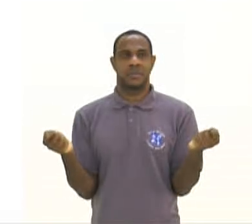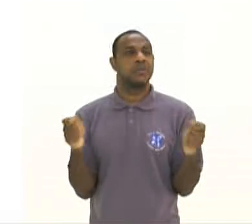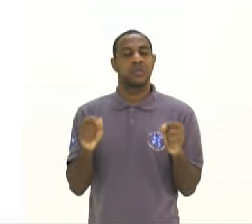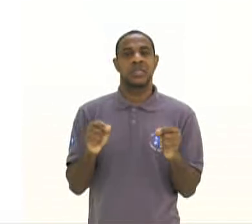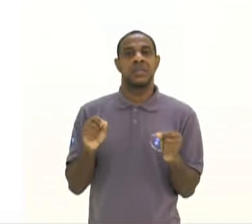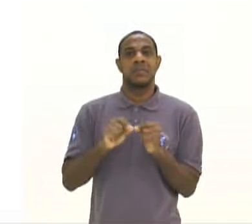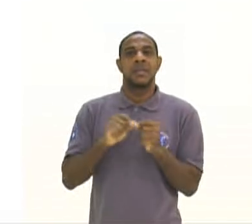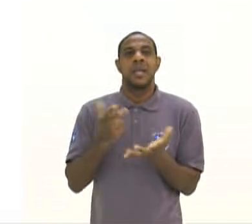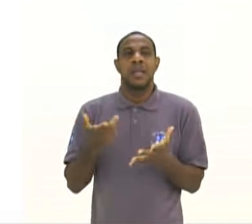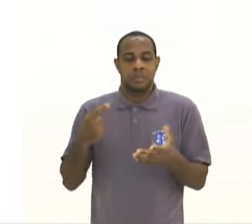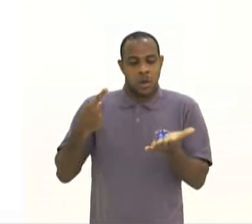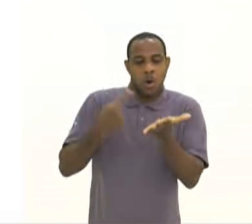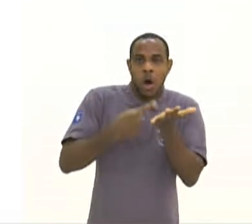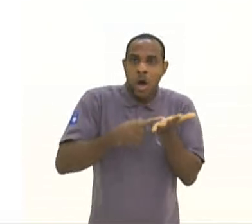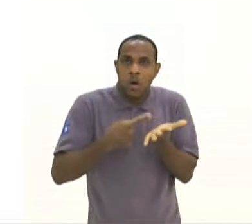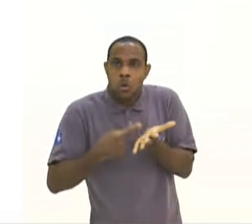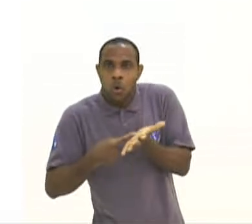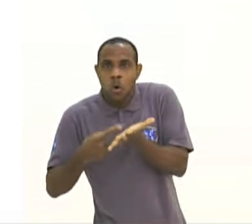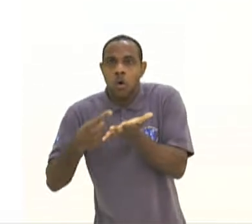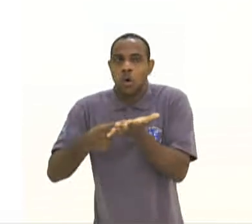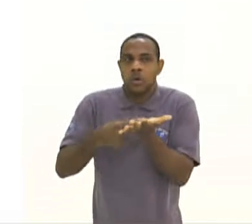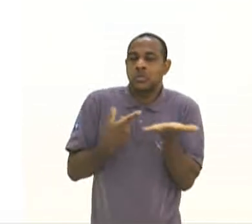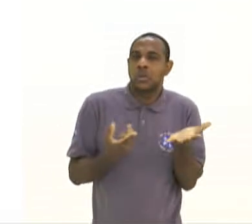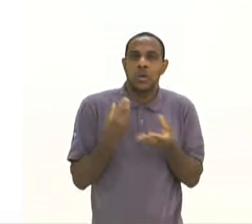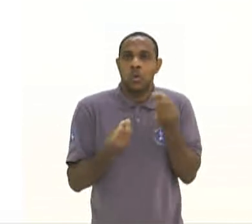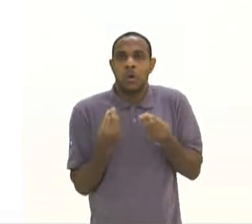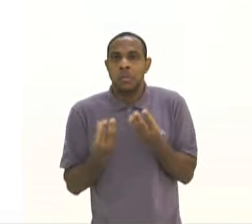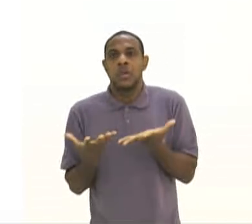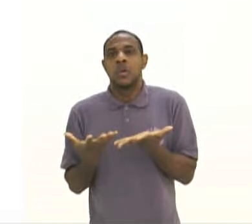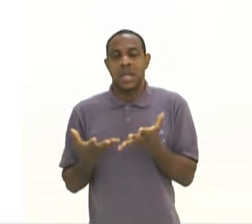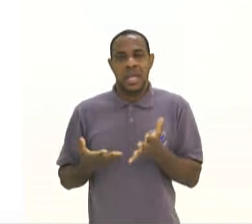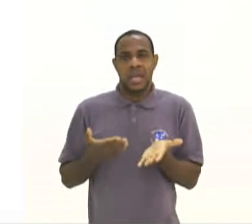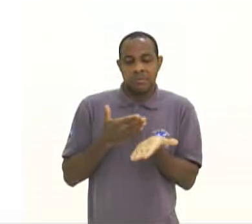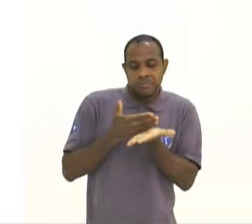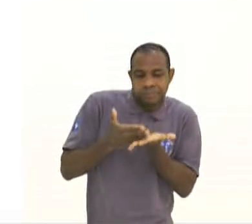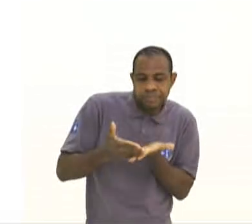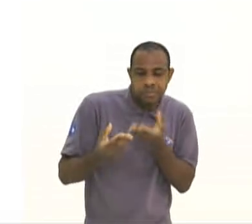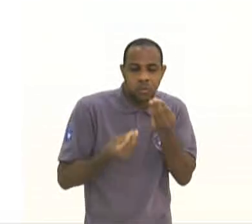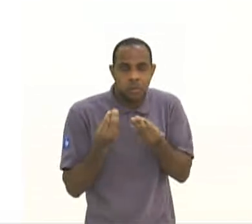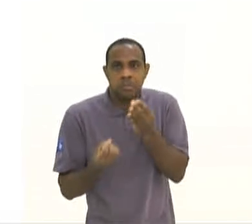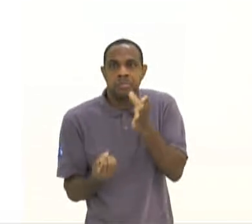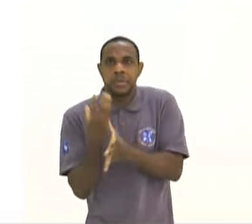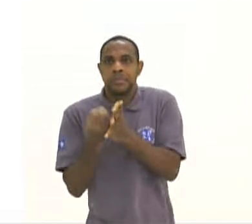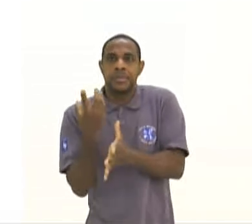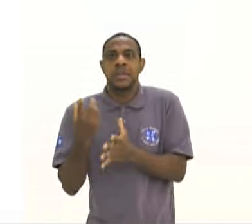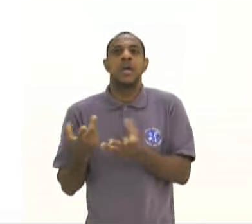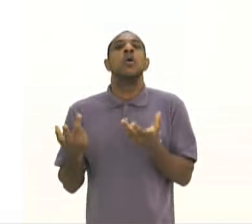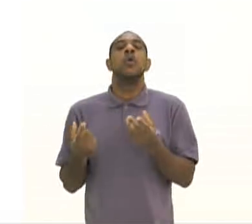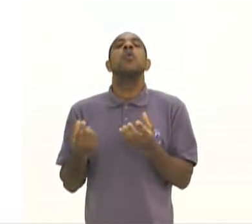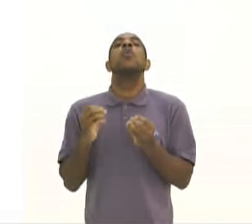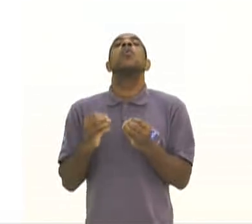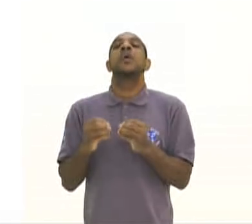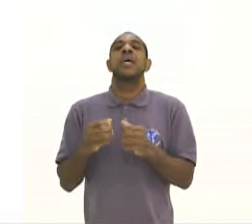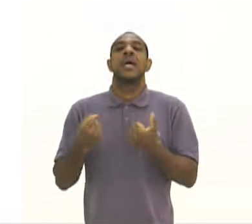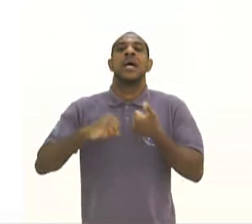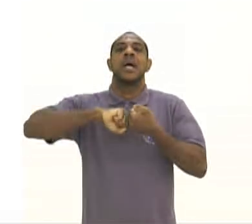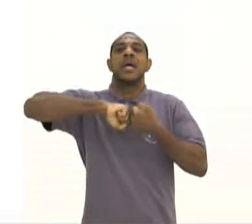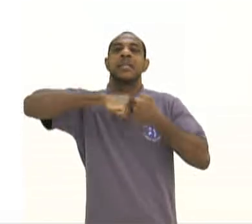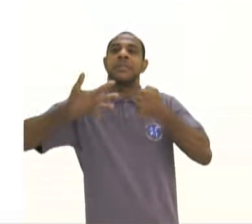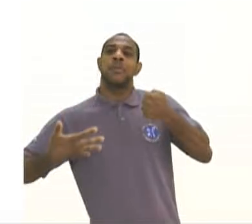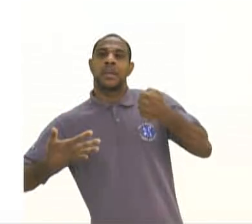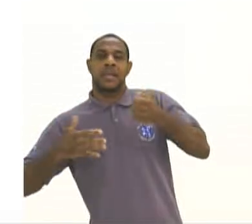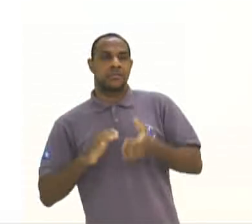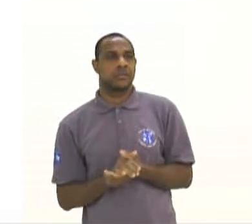alcançar soluções no contexto democrático. O processo culminou com a ruptura da ordem